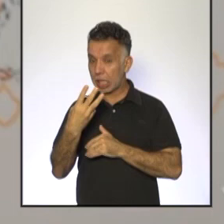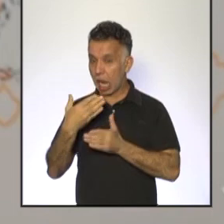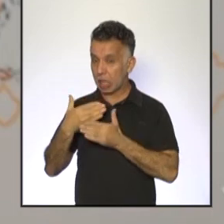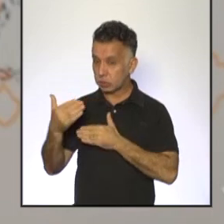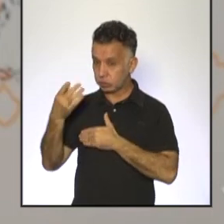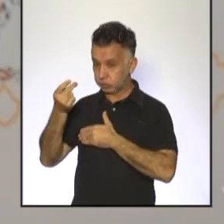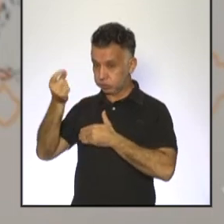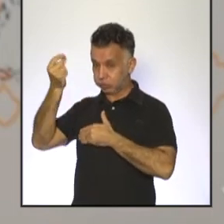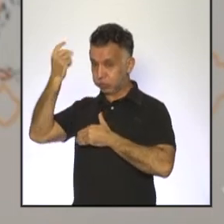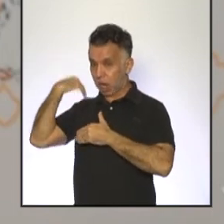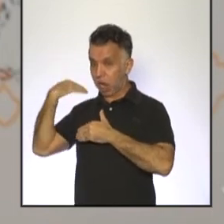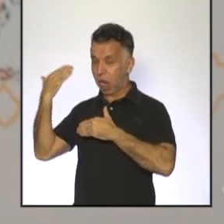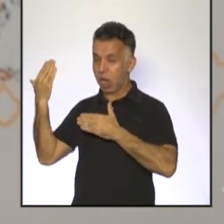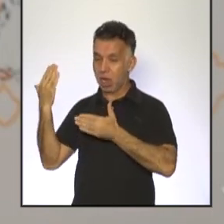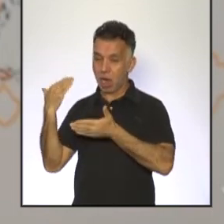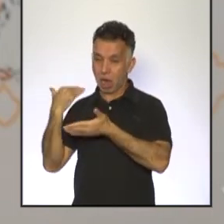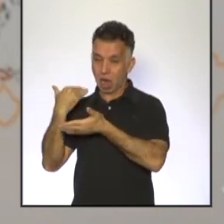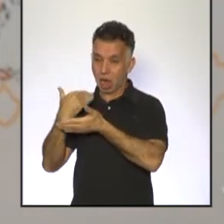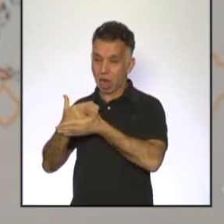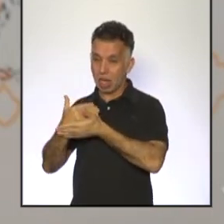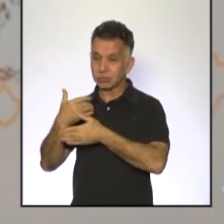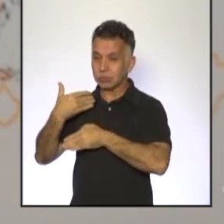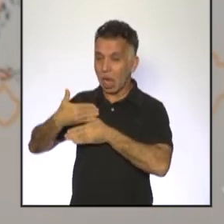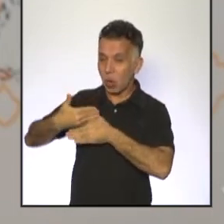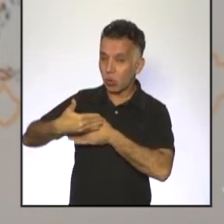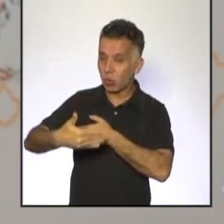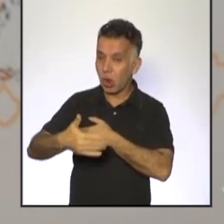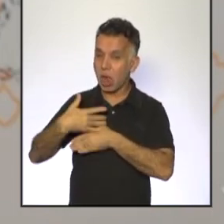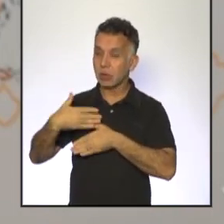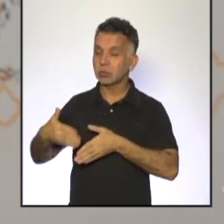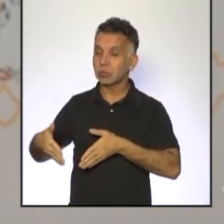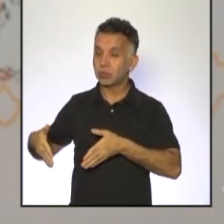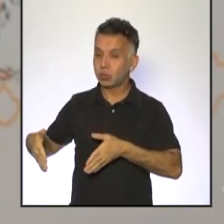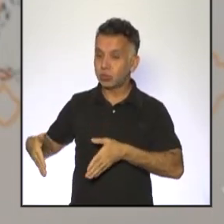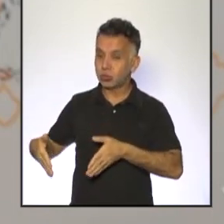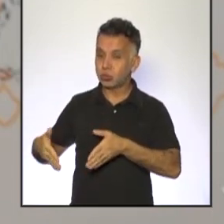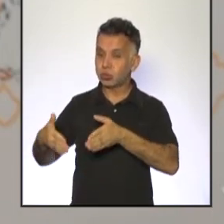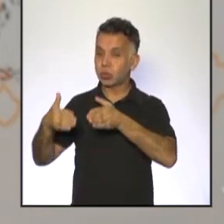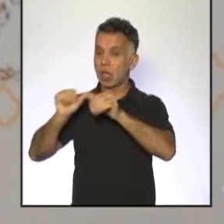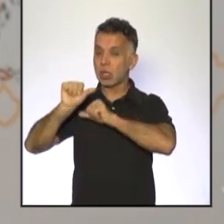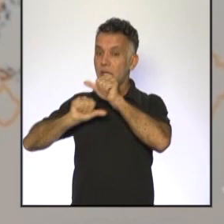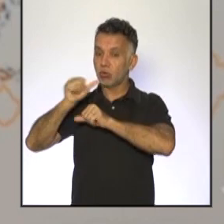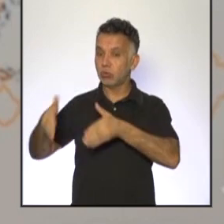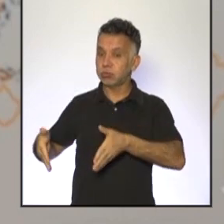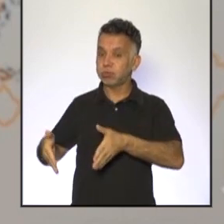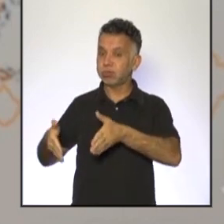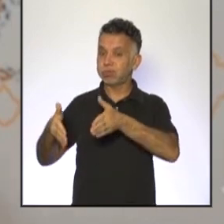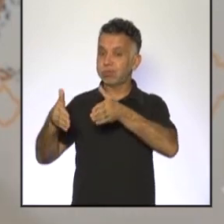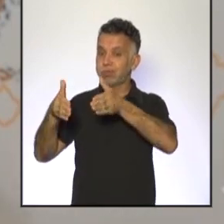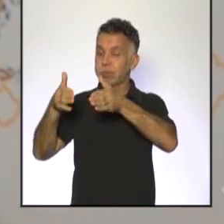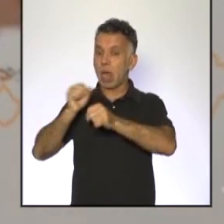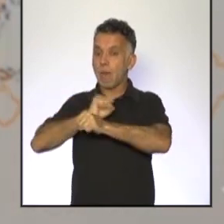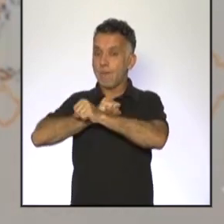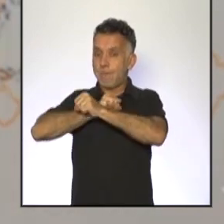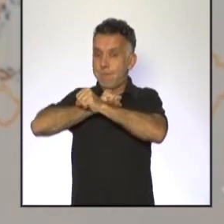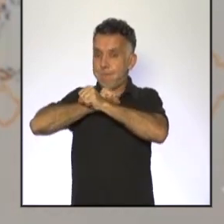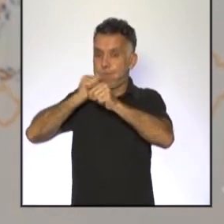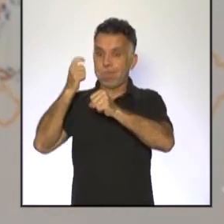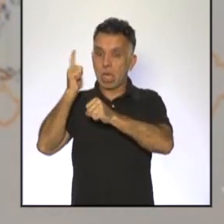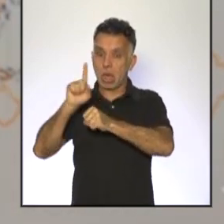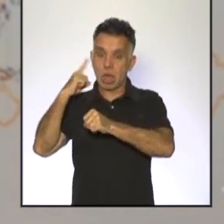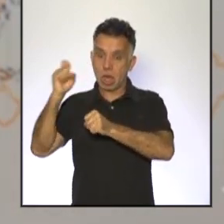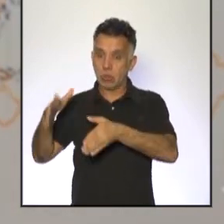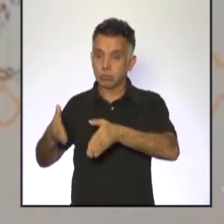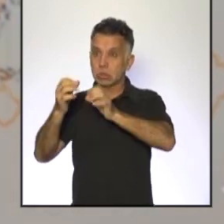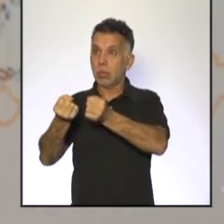essa erupção acabou colapsando o edifício vulcânico do Krakatoa. O estrondo